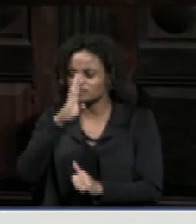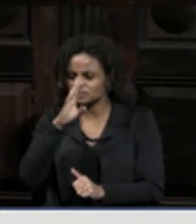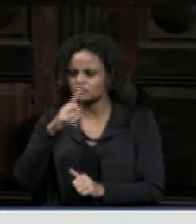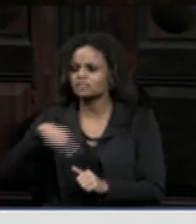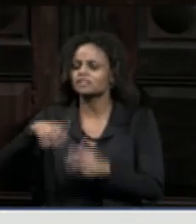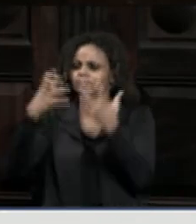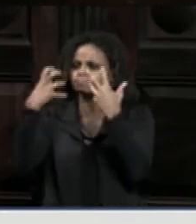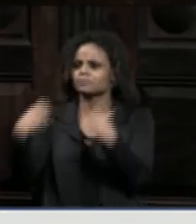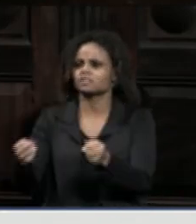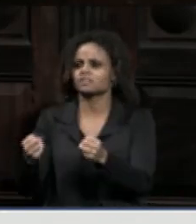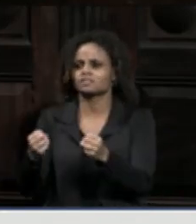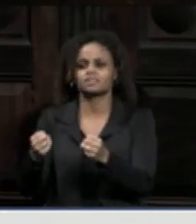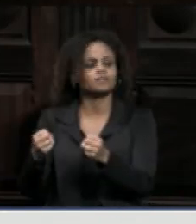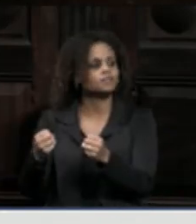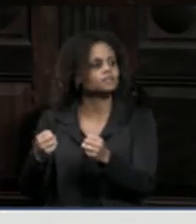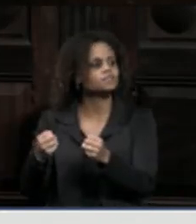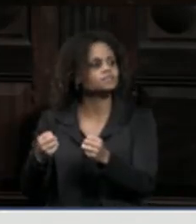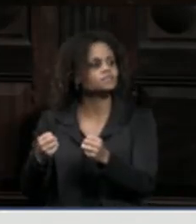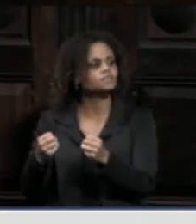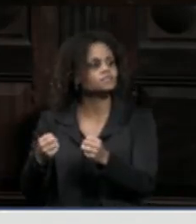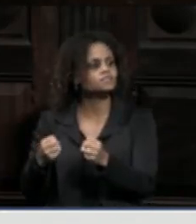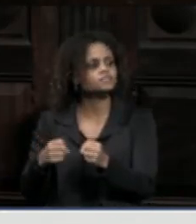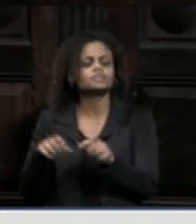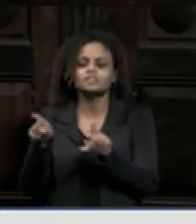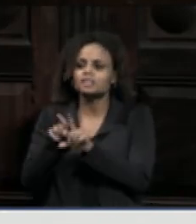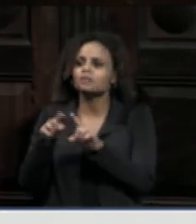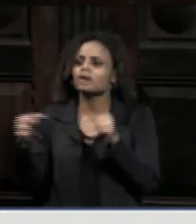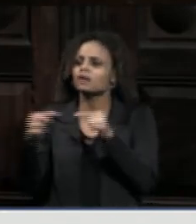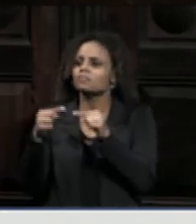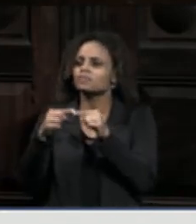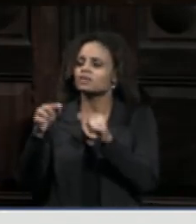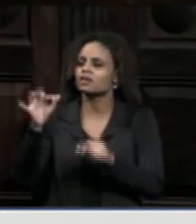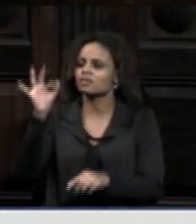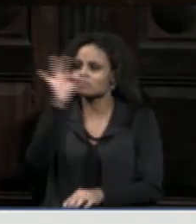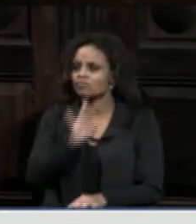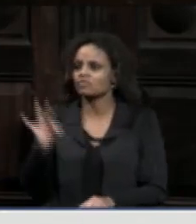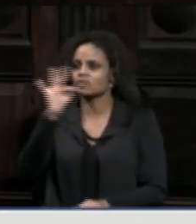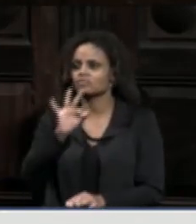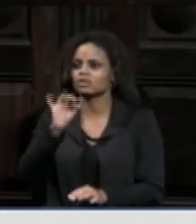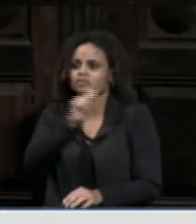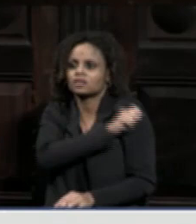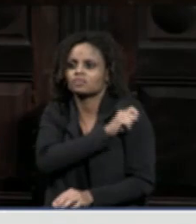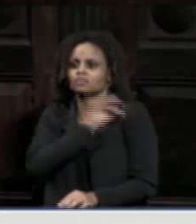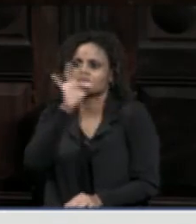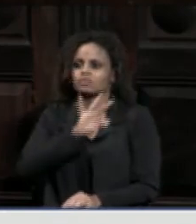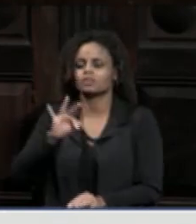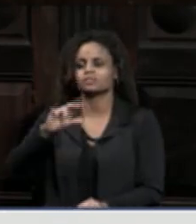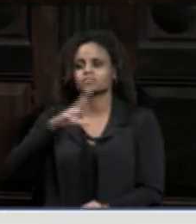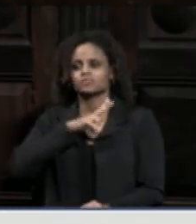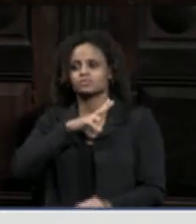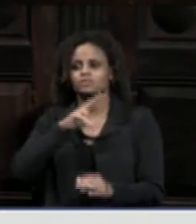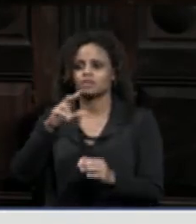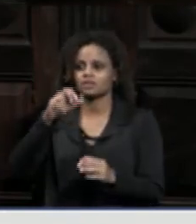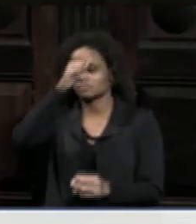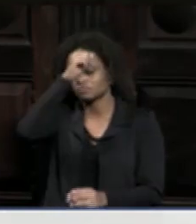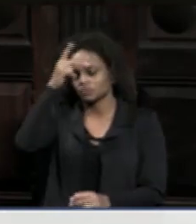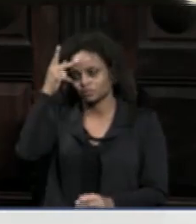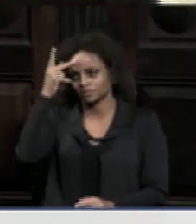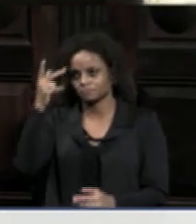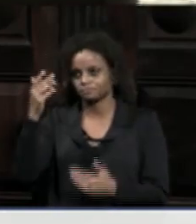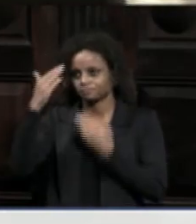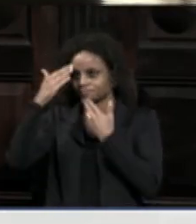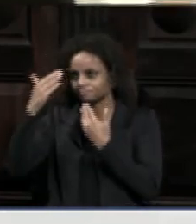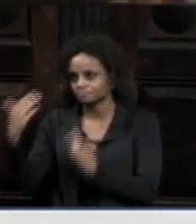aprovado nesta casa, incluindo o ensino superior, o público e o privado. Muito obrigado. Próximo orador inscrito é o nobre